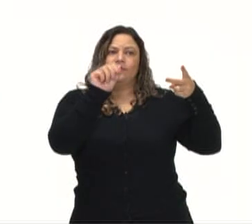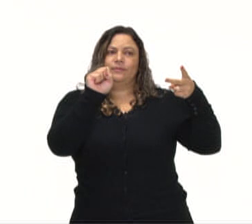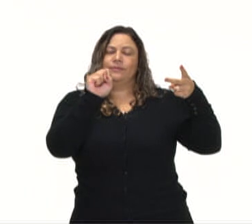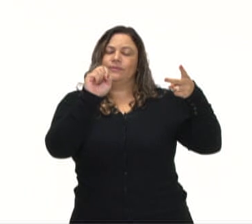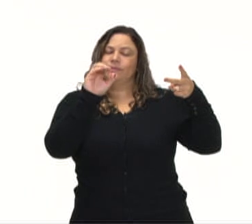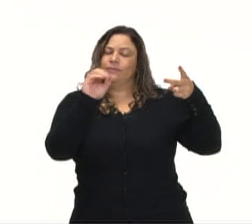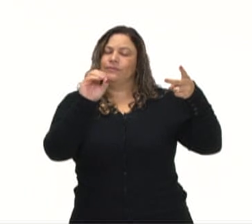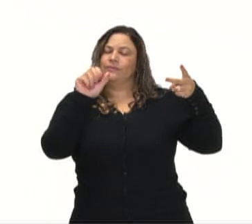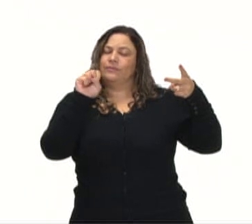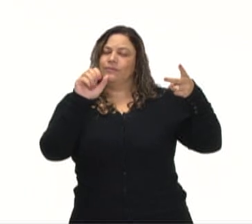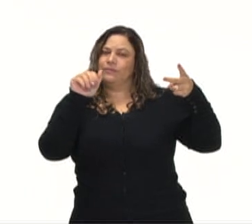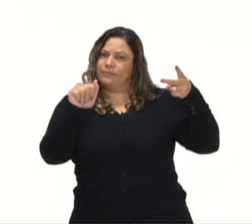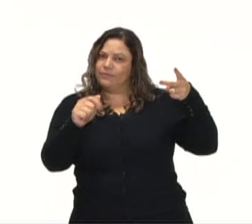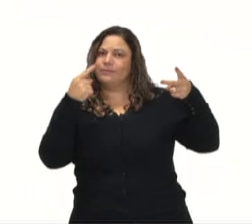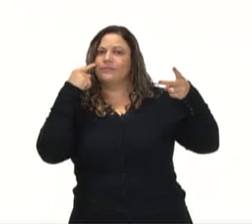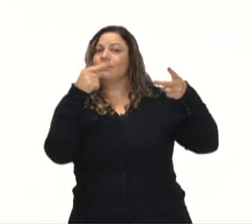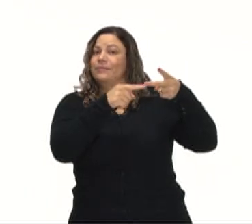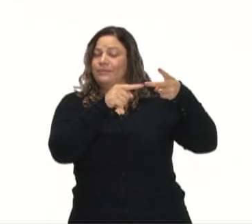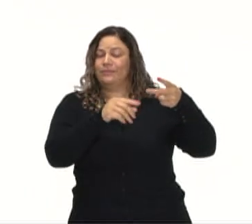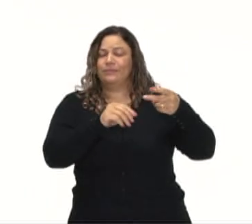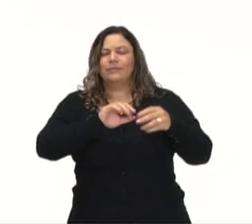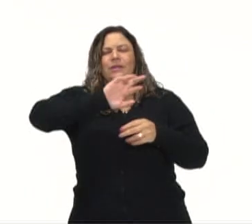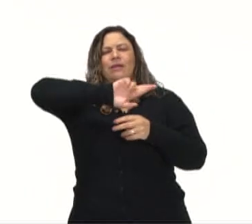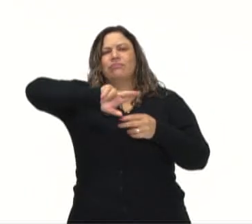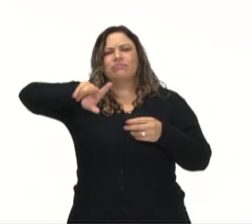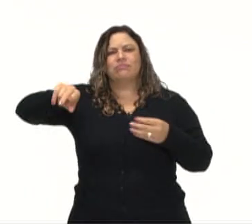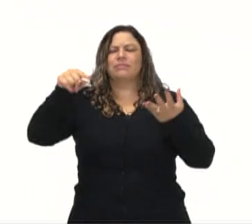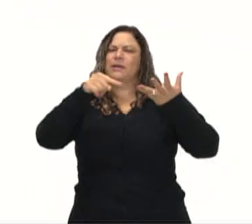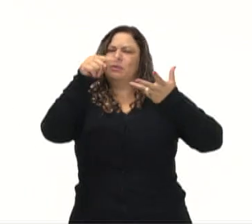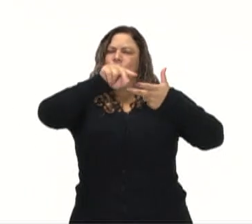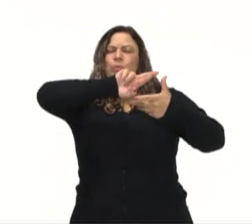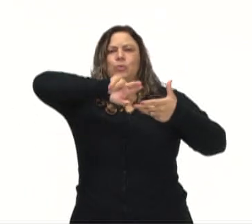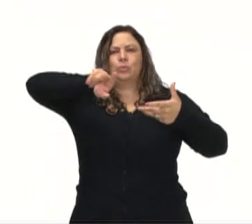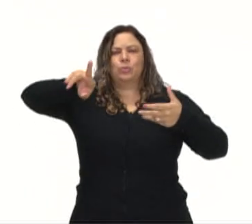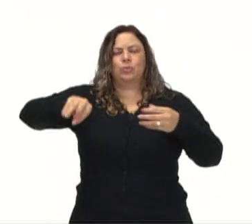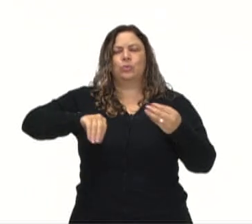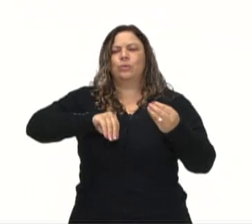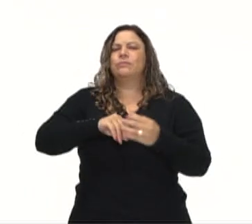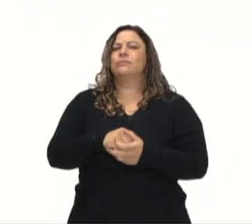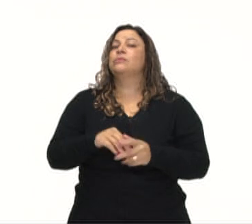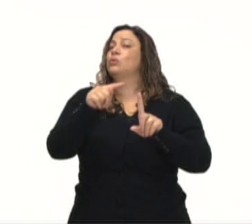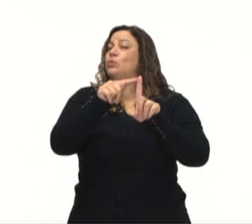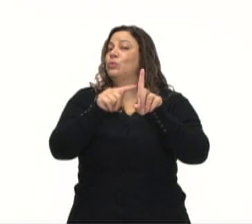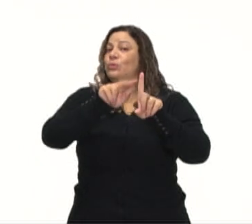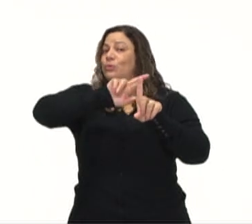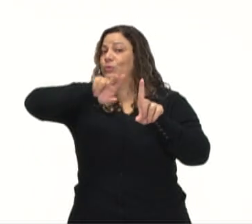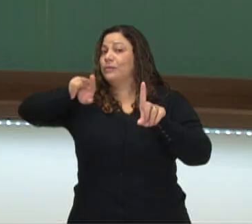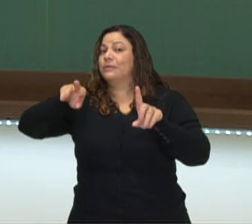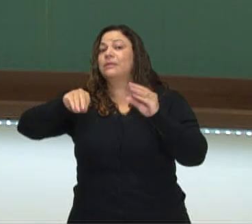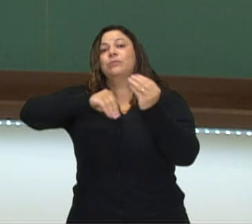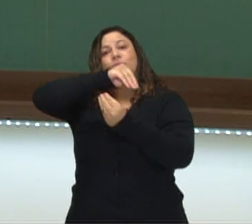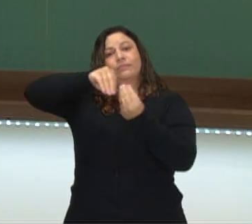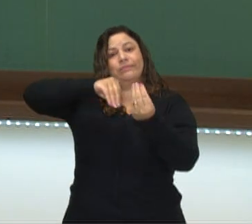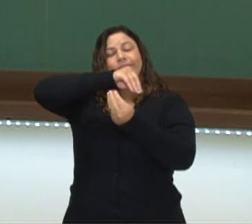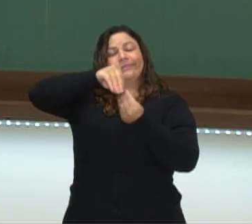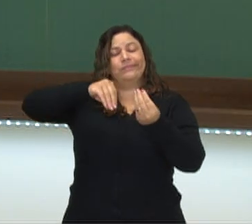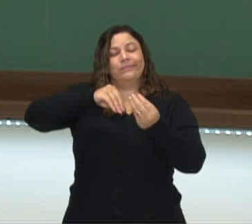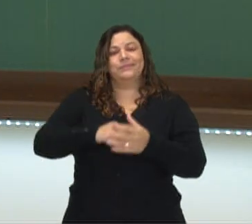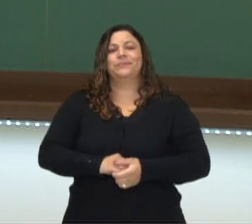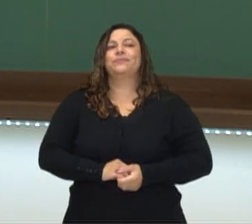oxigênio, por exemplo, que é o gás que nós utilizamos para respirar, entre outros gases que são utilizados, né,